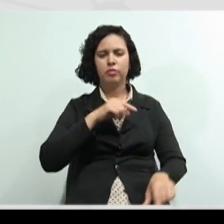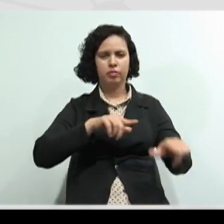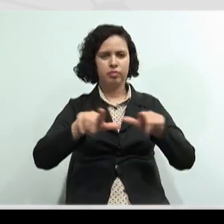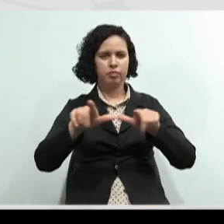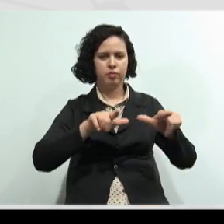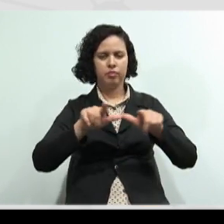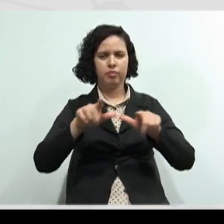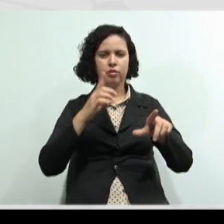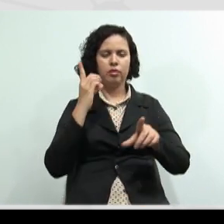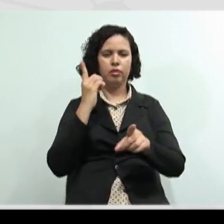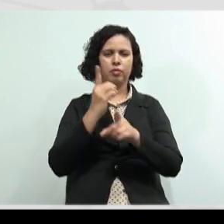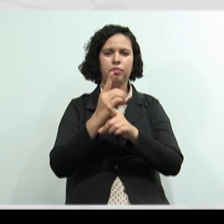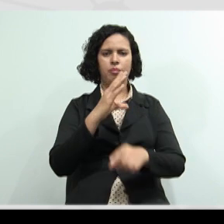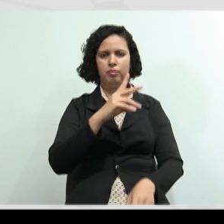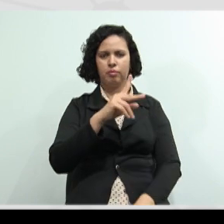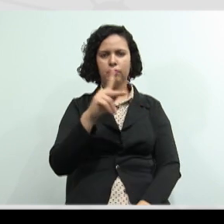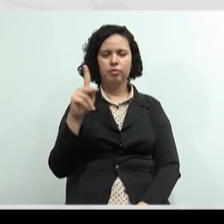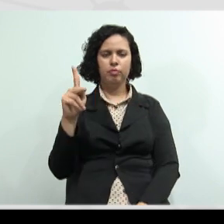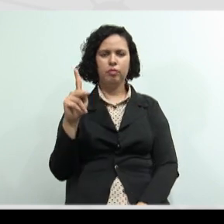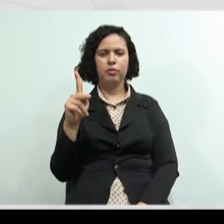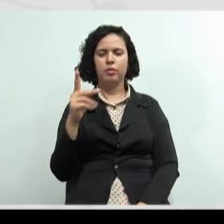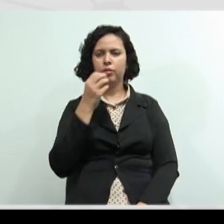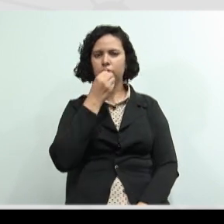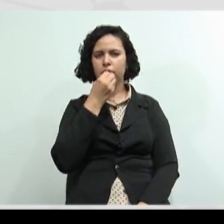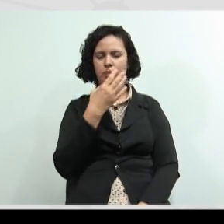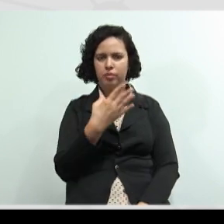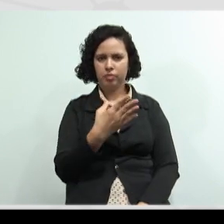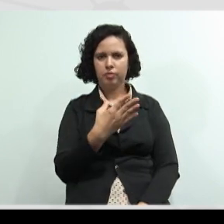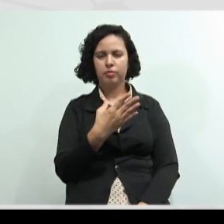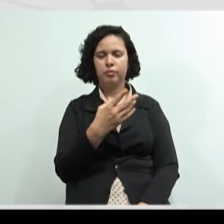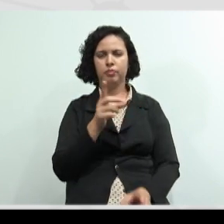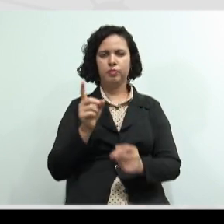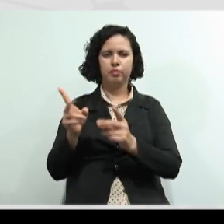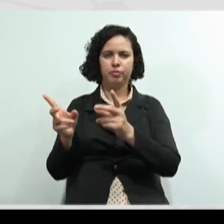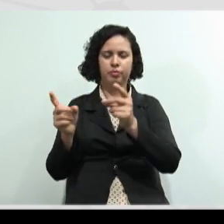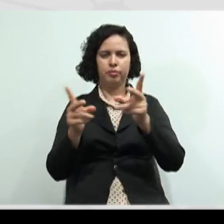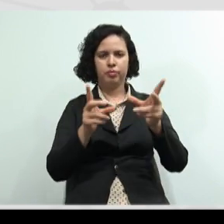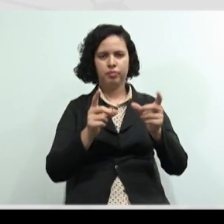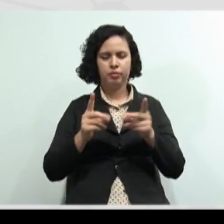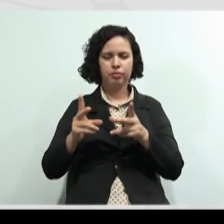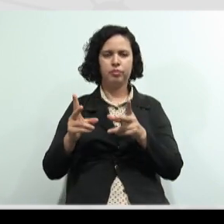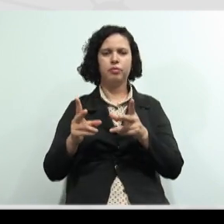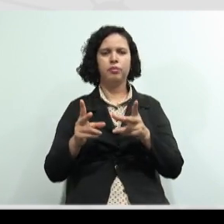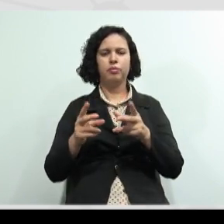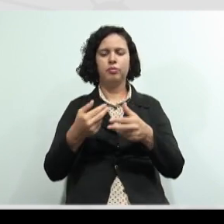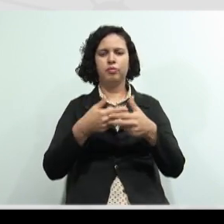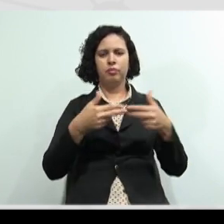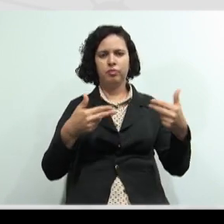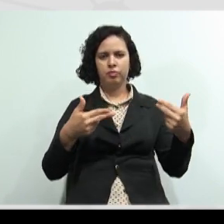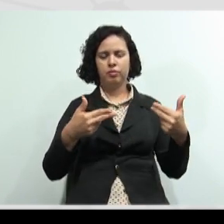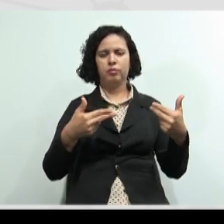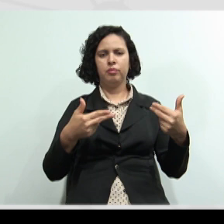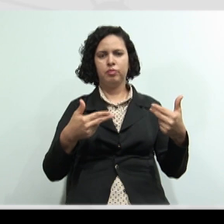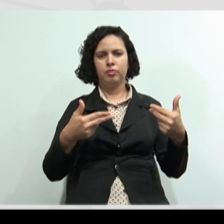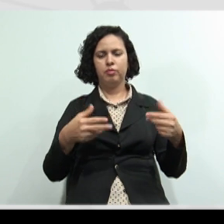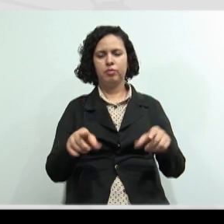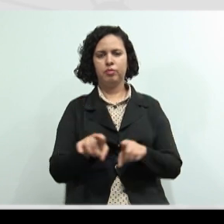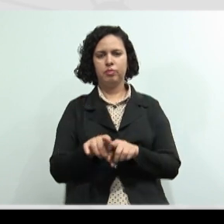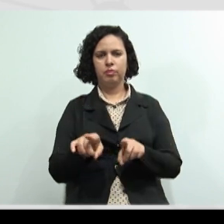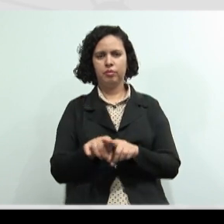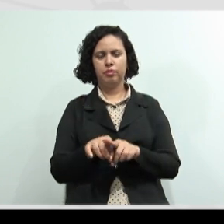no cooperativismo uma ótima alternativa de comercialização da produção coletiva, armazenamento